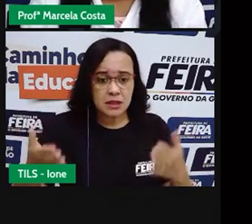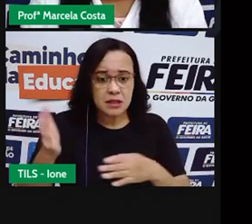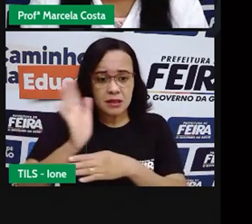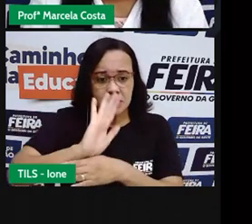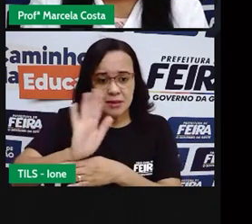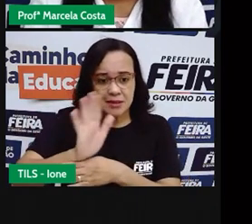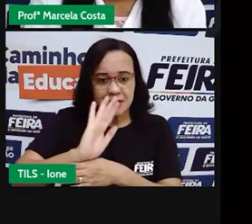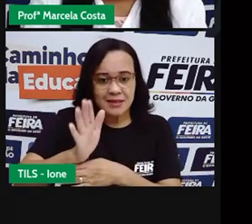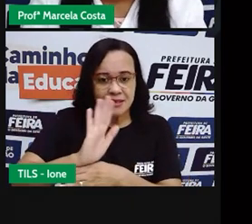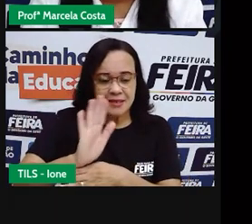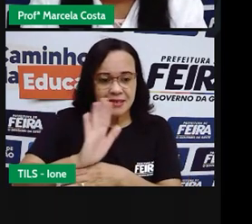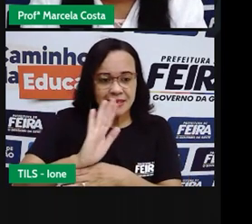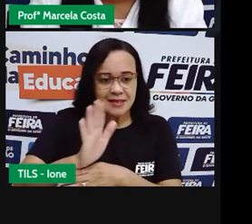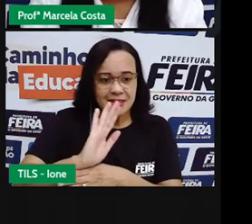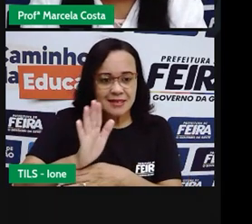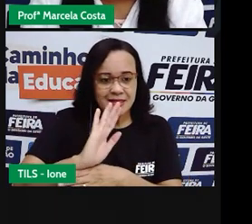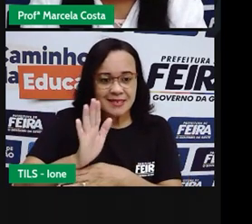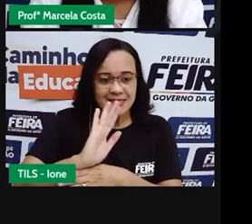esse foi